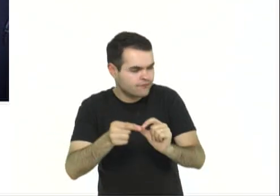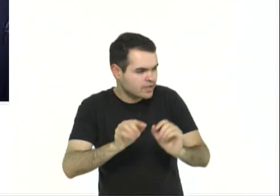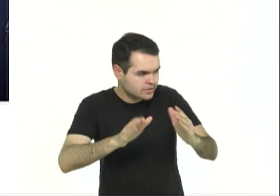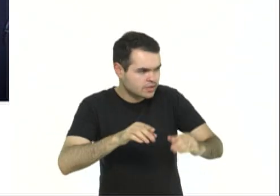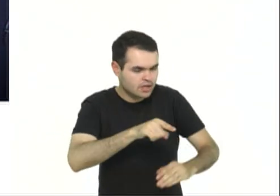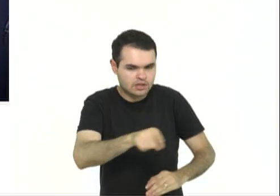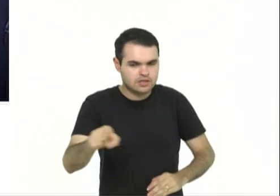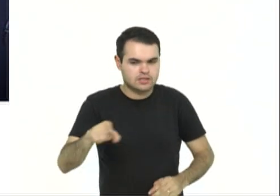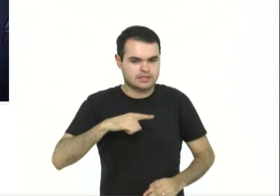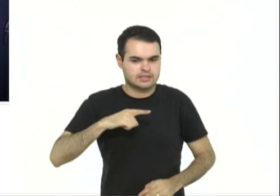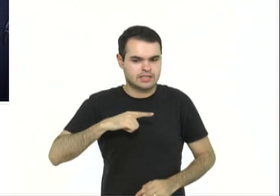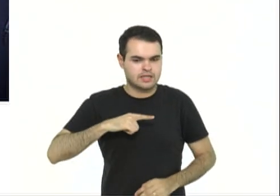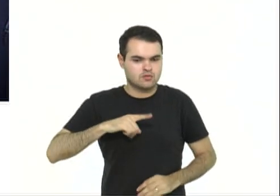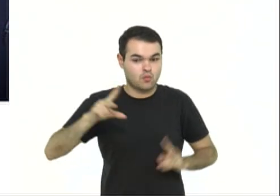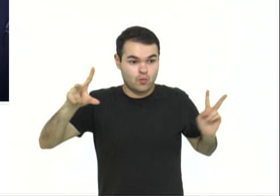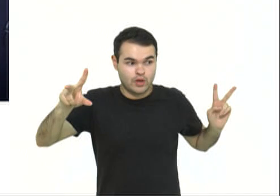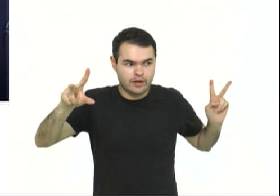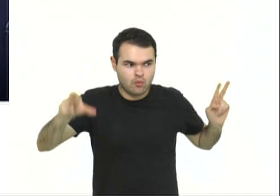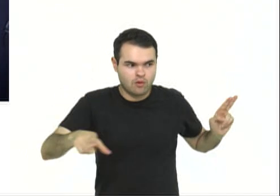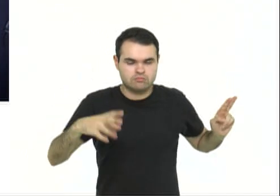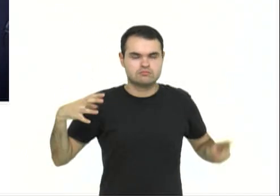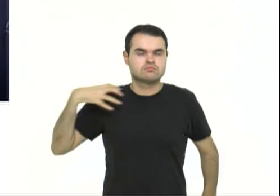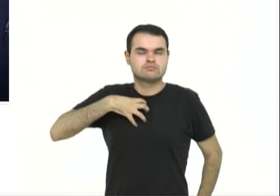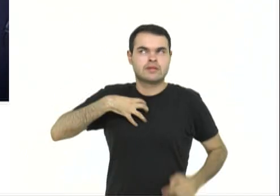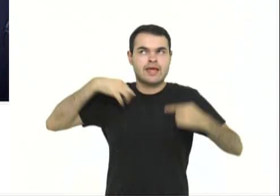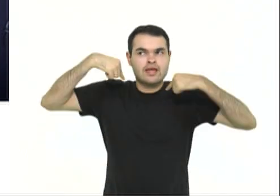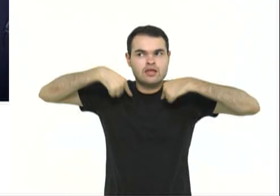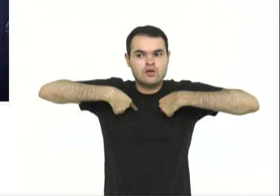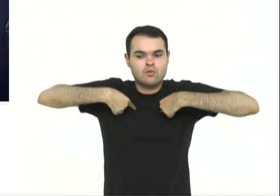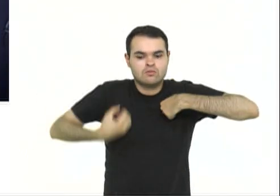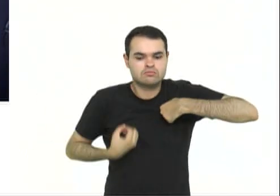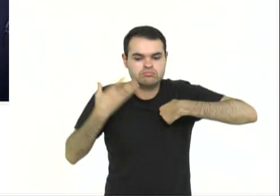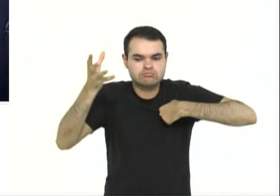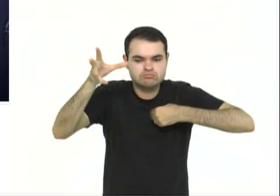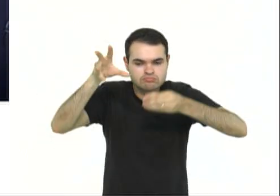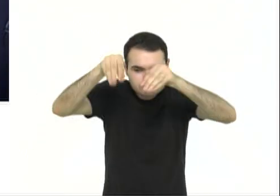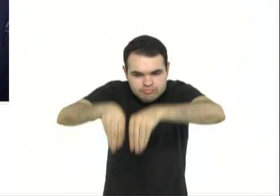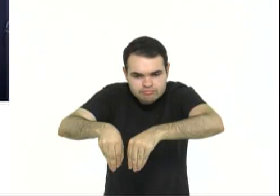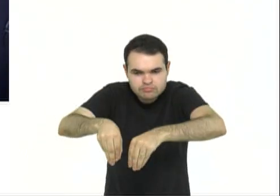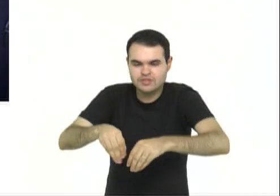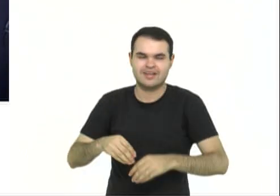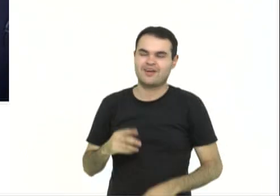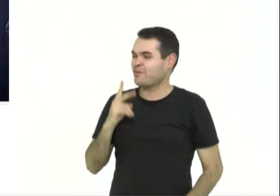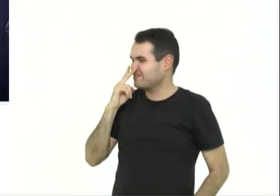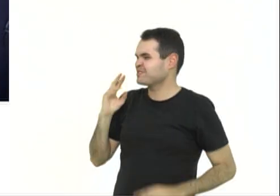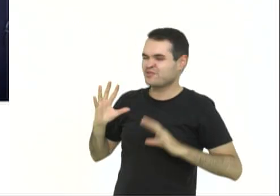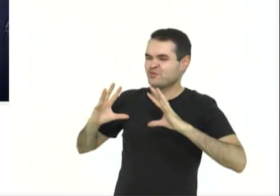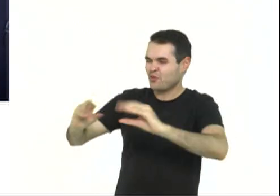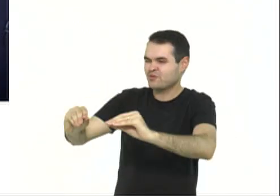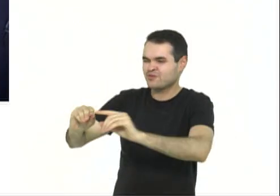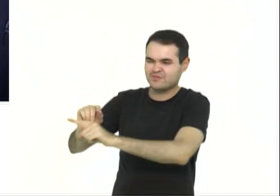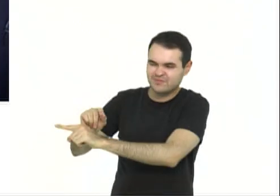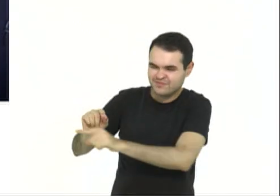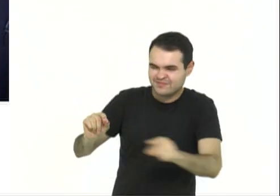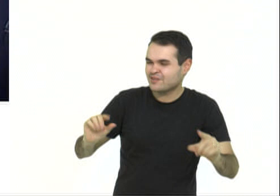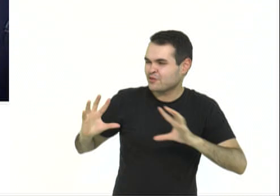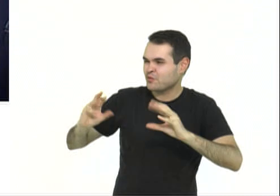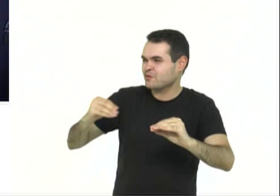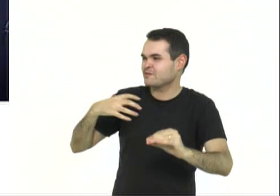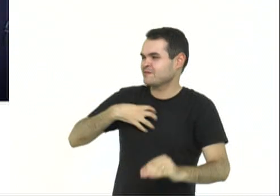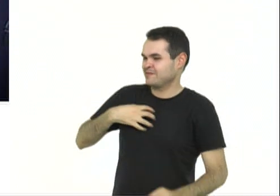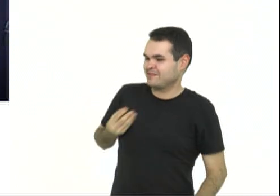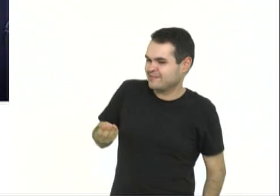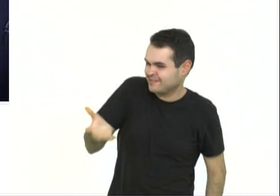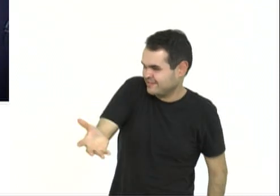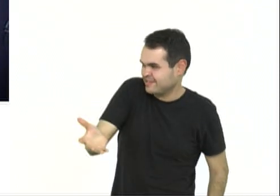um auto-personagem ou se inspirou em você mesmo para criar esse personagem? Na verdade, eu acho que todos, mas nenhum assim que seja eu, né?